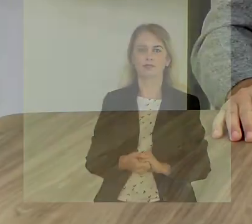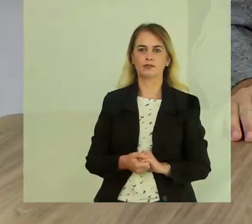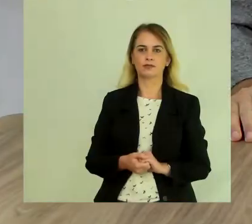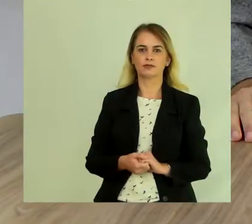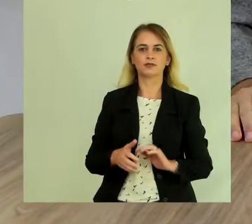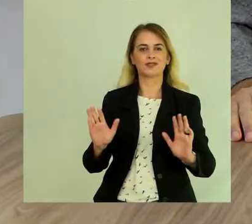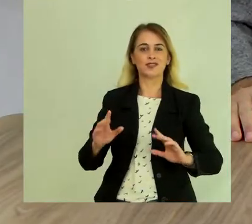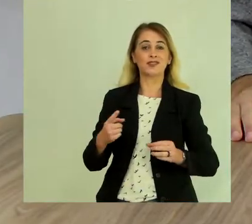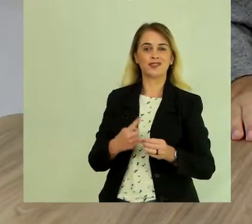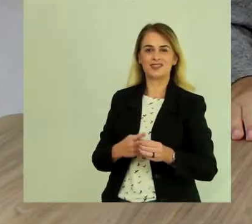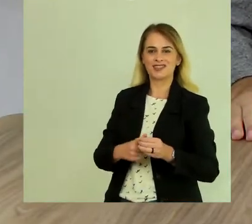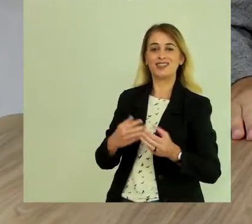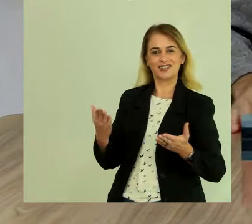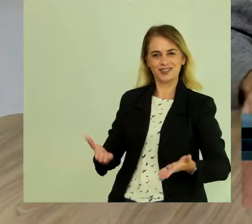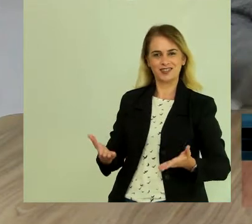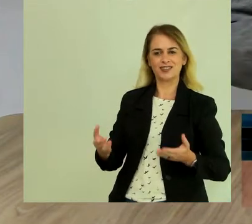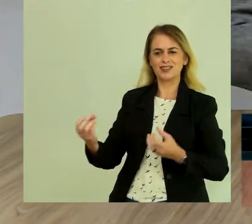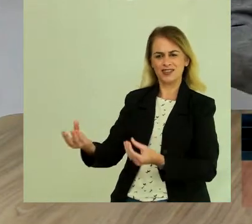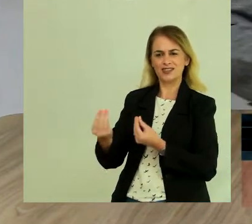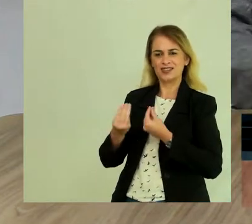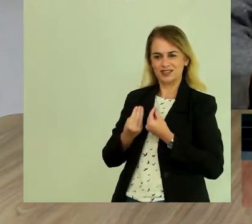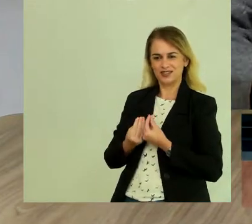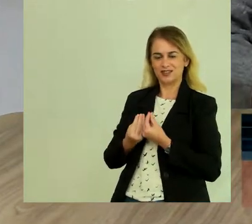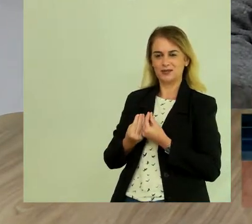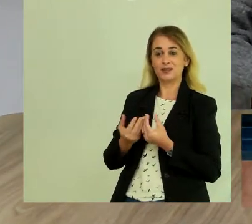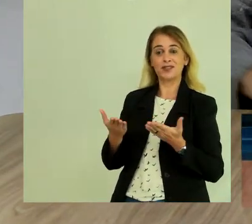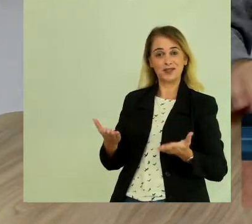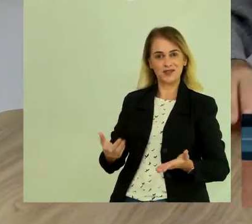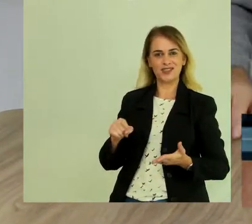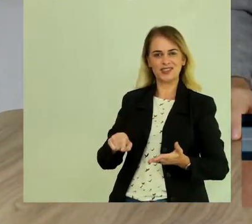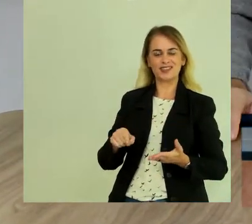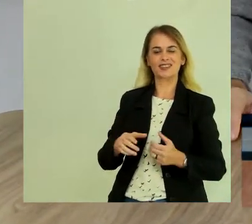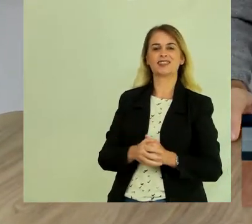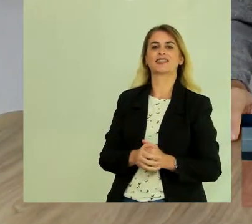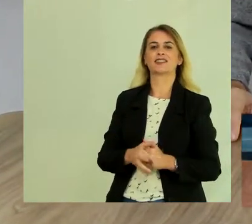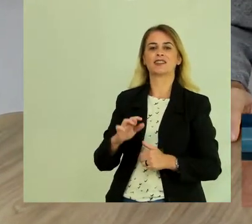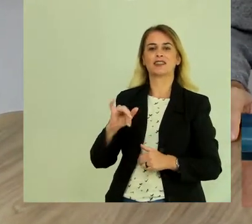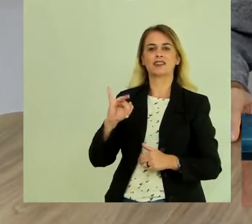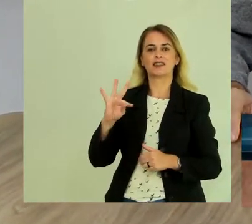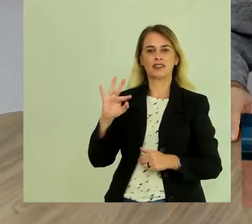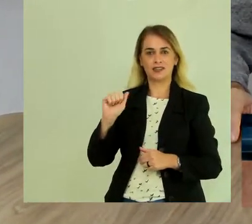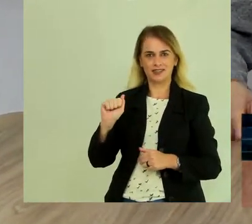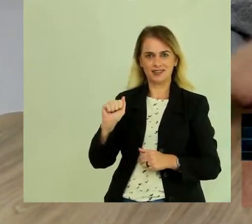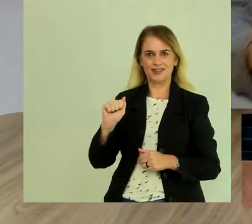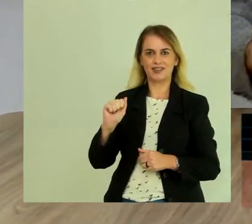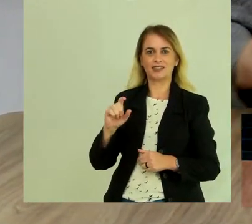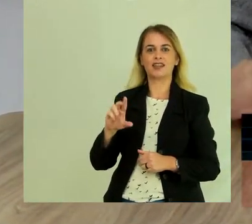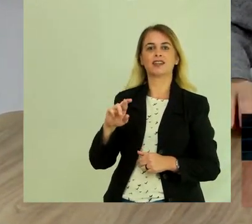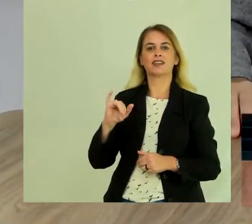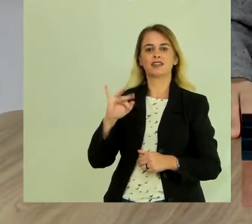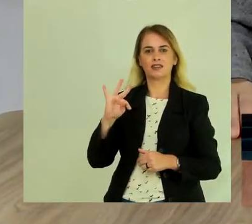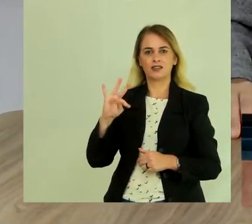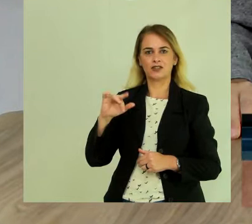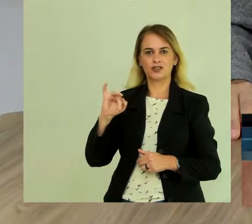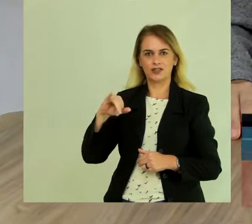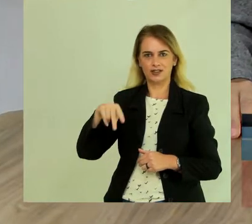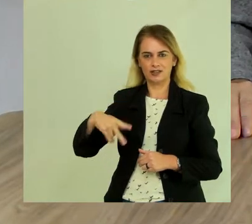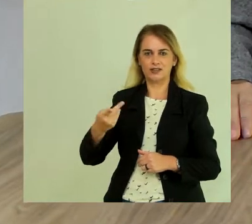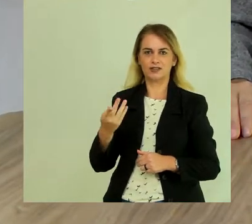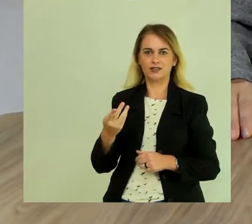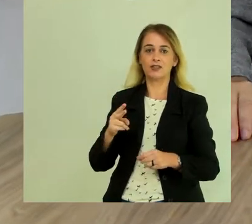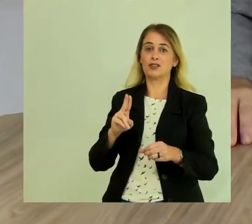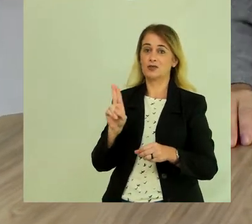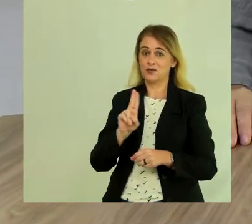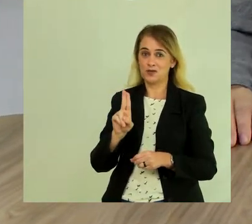O Jornal Cidade Agora está recebendo hoje a Rita de Cássia Silva, a Ritinha, como é conhecida.